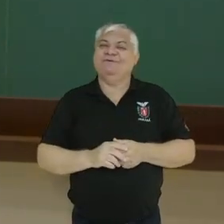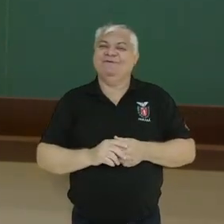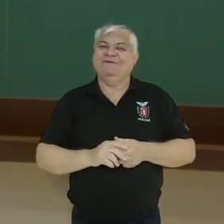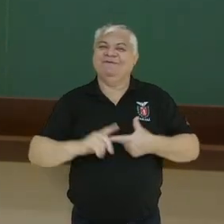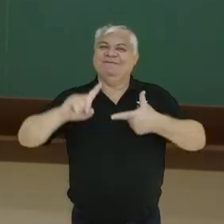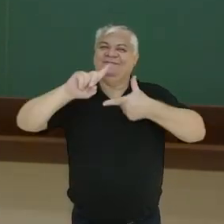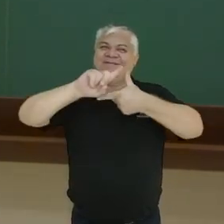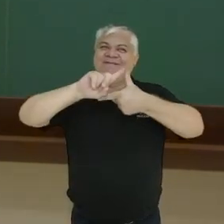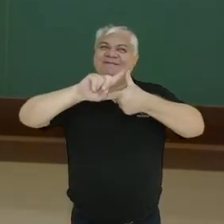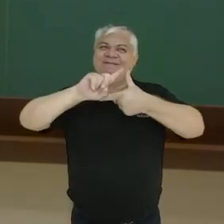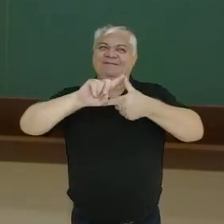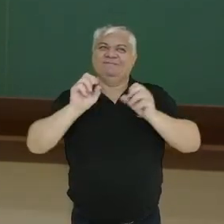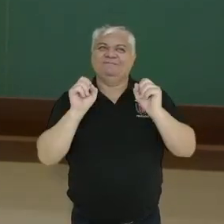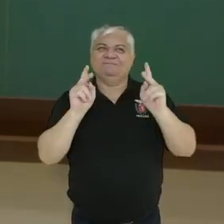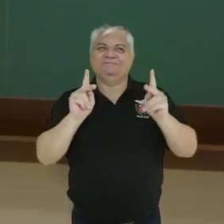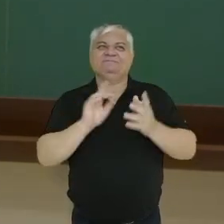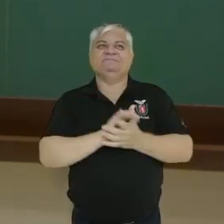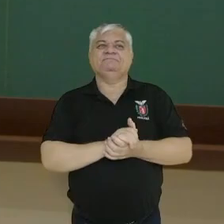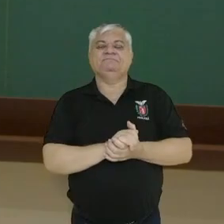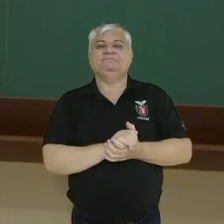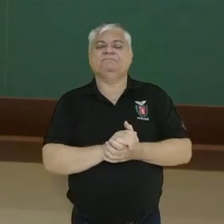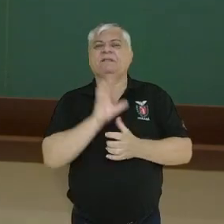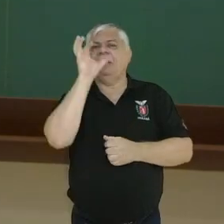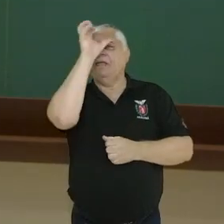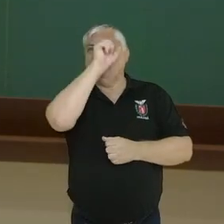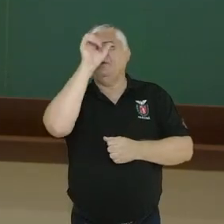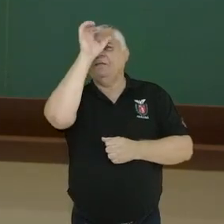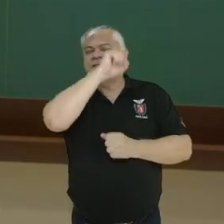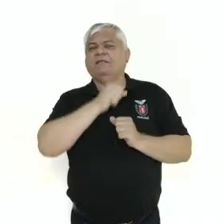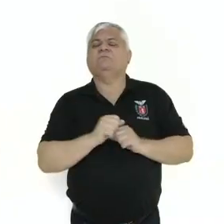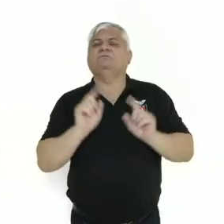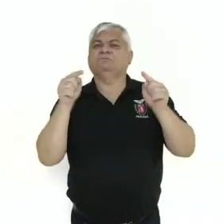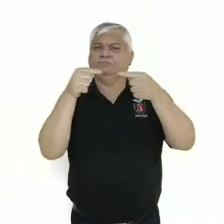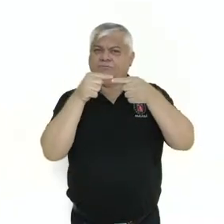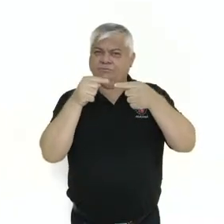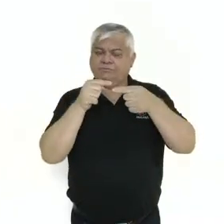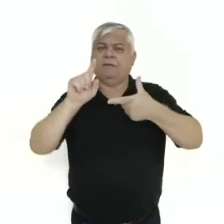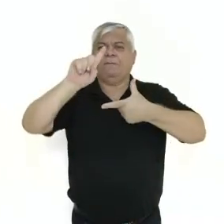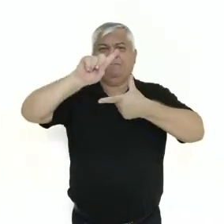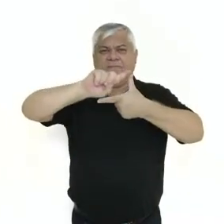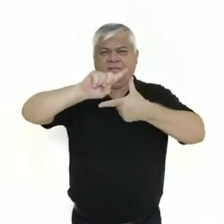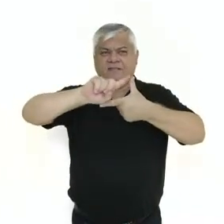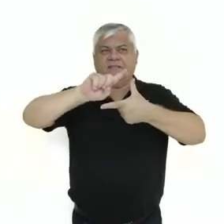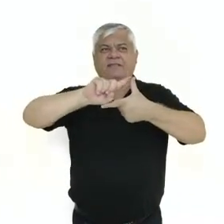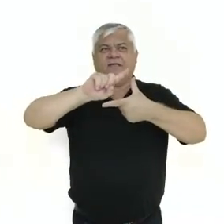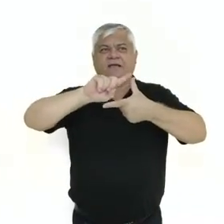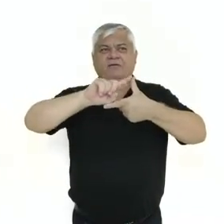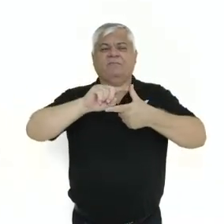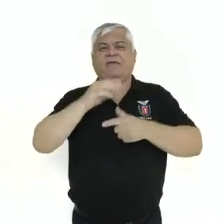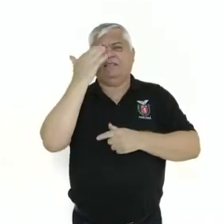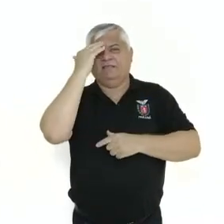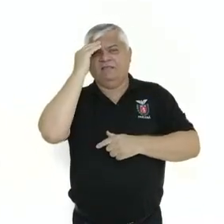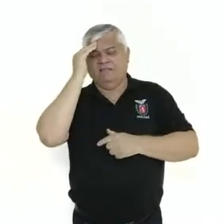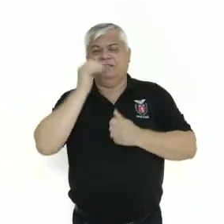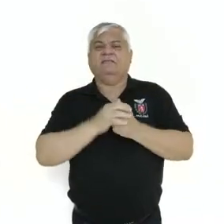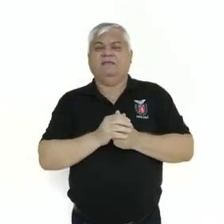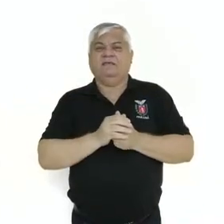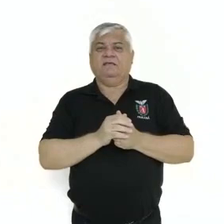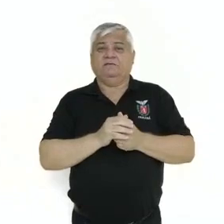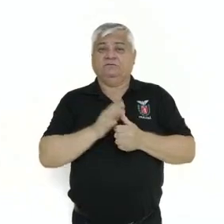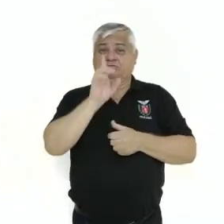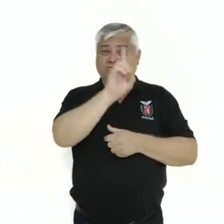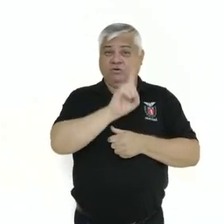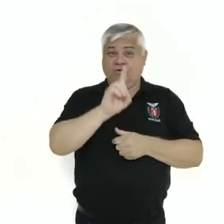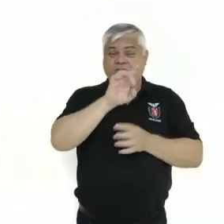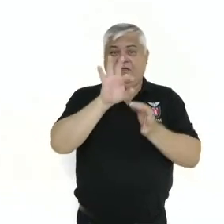retângulo, ok? O que vimos? A aplicação do Teorema de Pitágoras para chegar nessas formas da diagonal do quadrado e